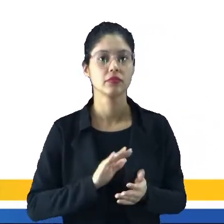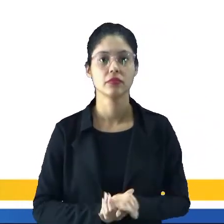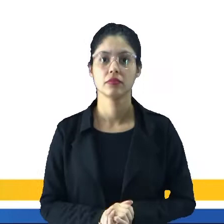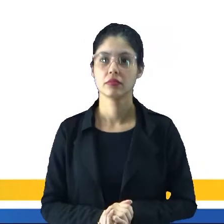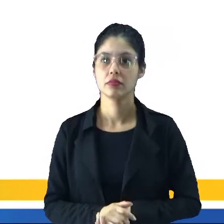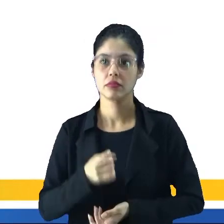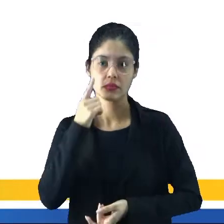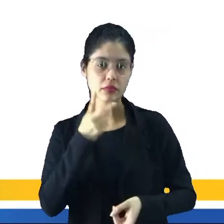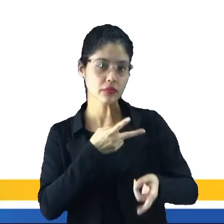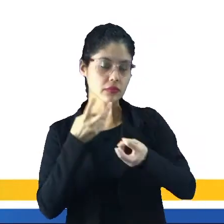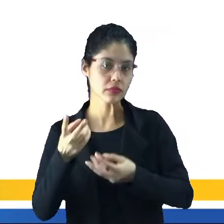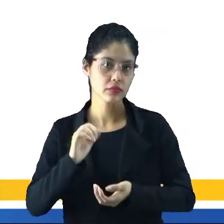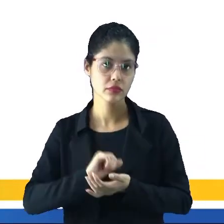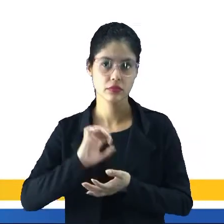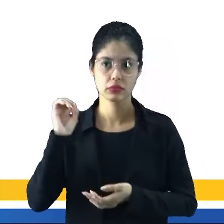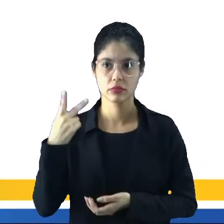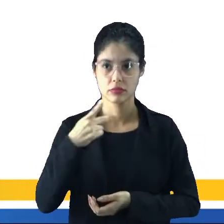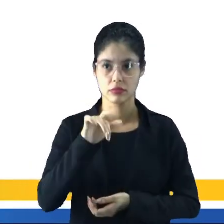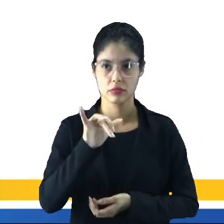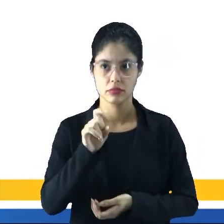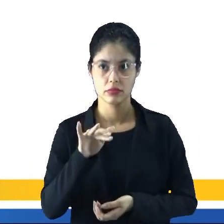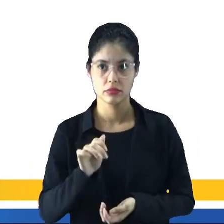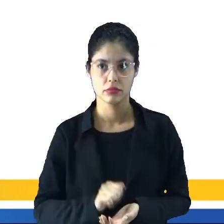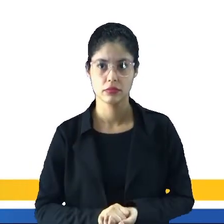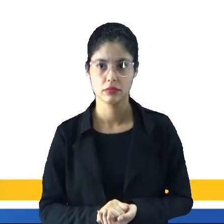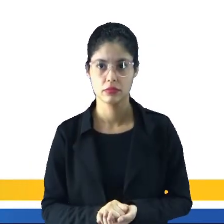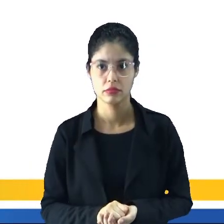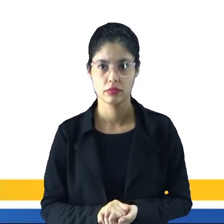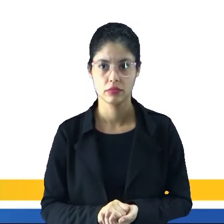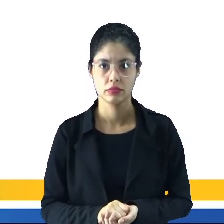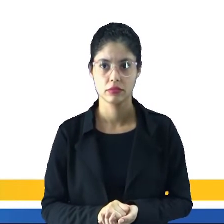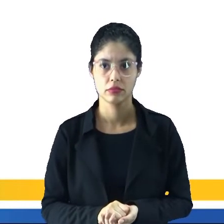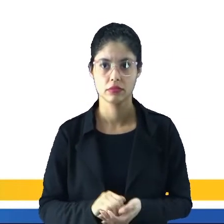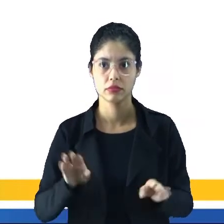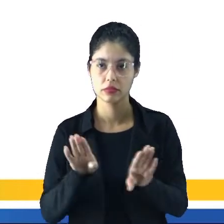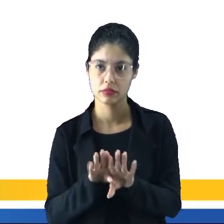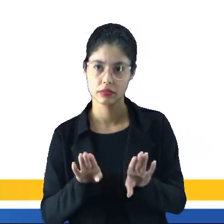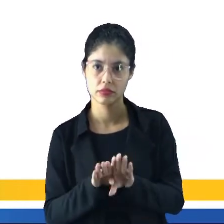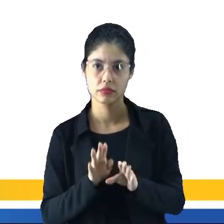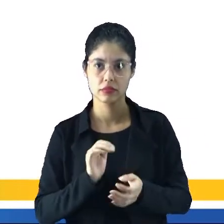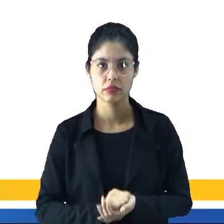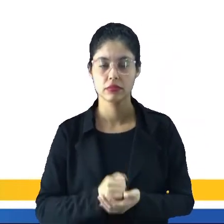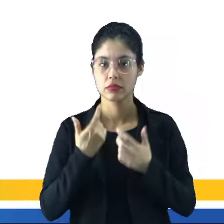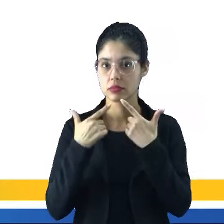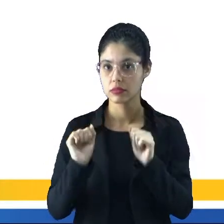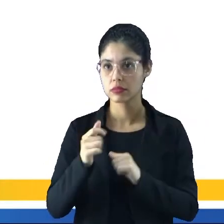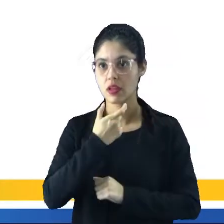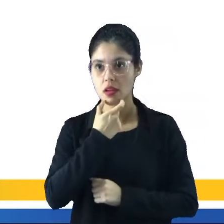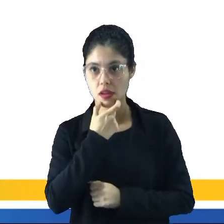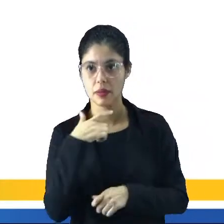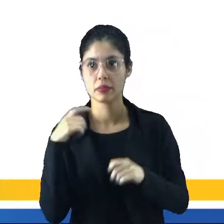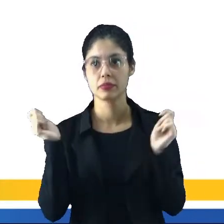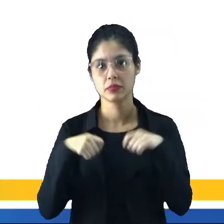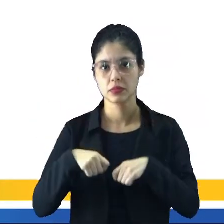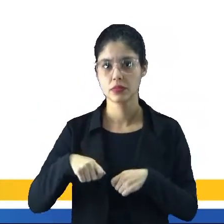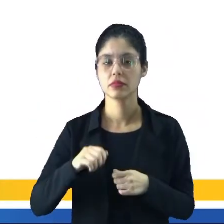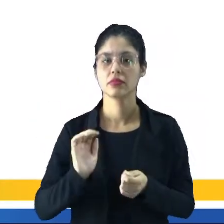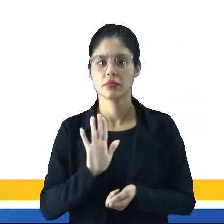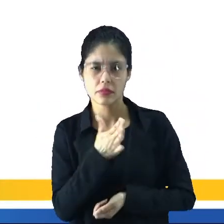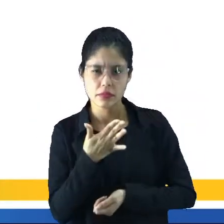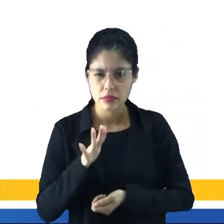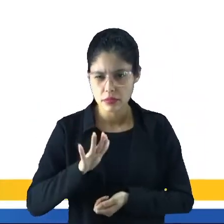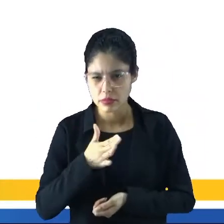Então, você vê aí um caso de polissemia. E a língua inglesa,